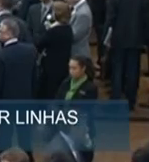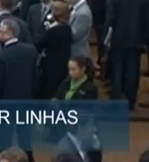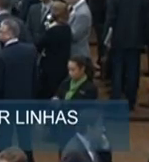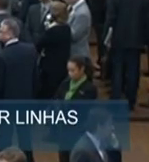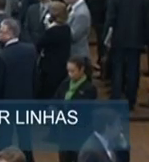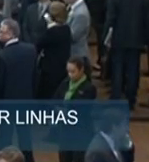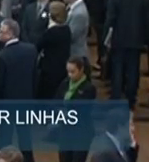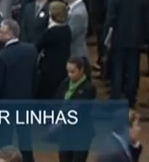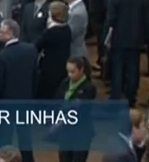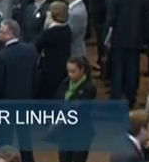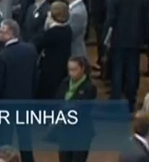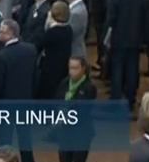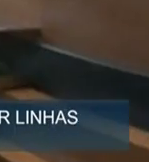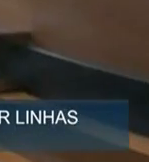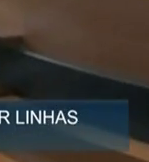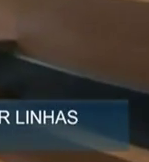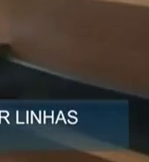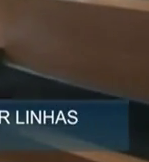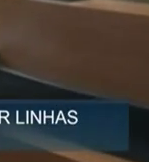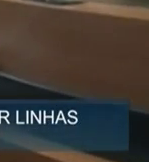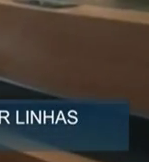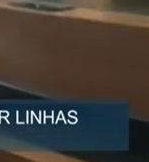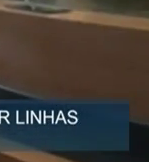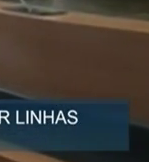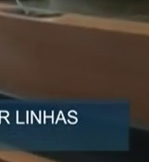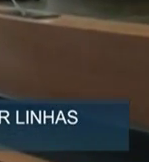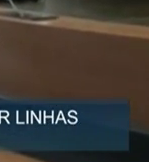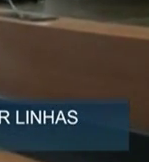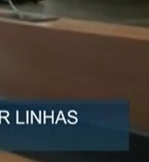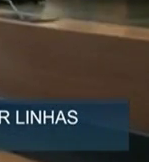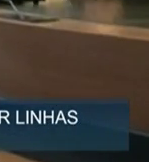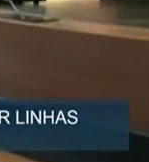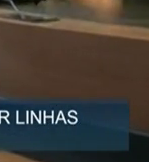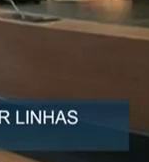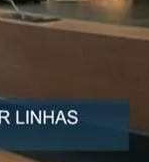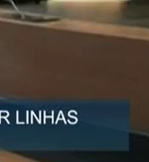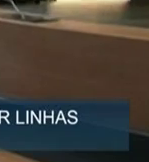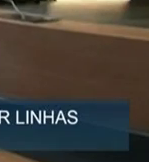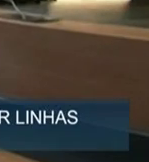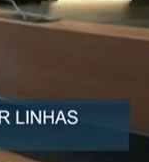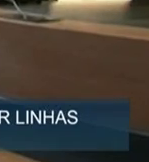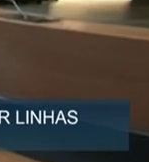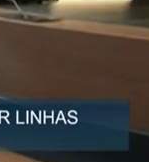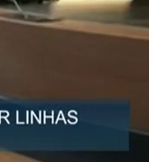Aceito proposta mediante entrega de envelopes para o leilão do lote H, corretora Spinelli.